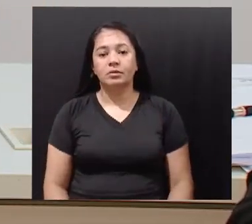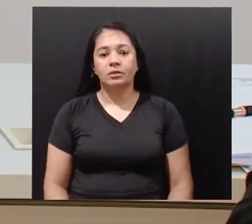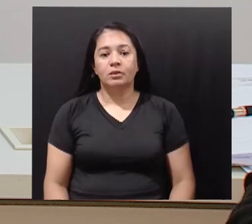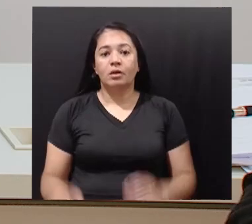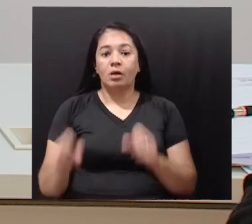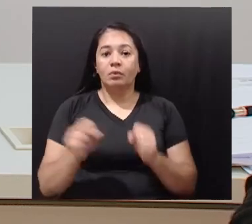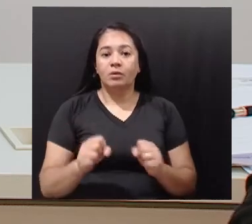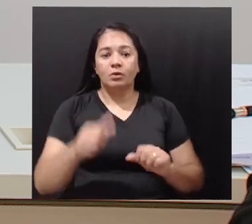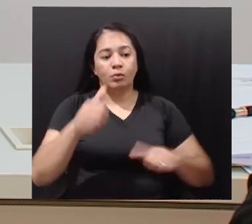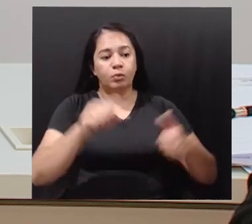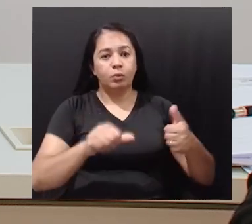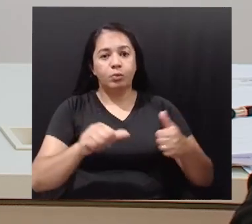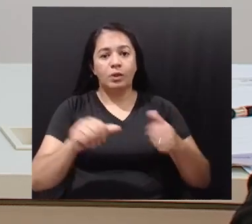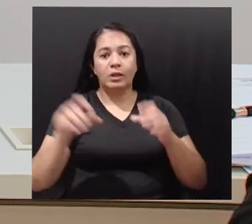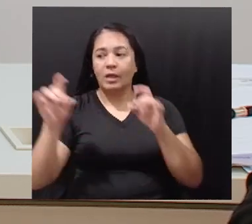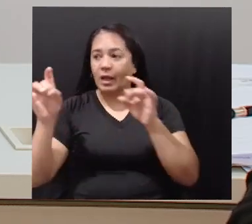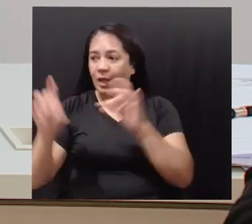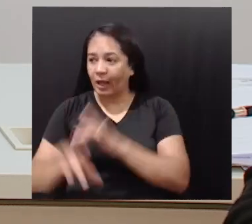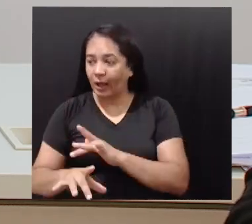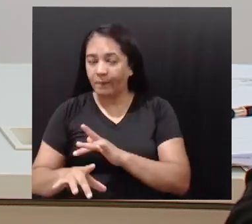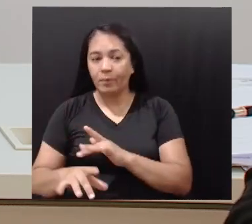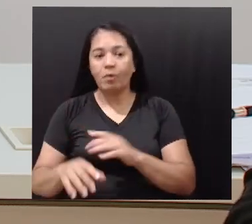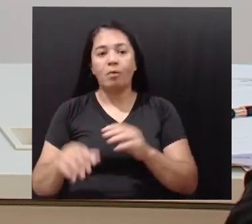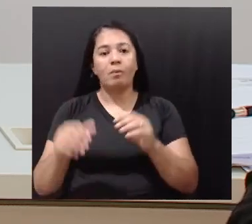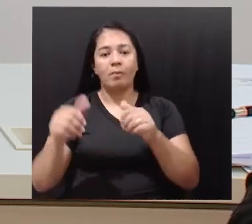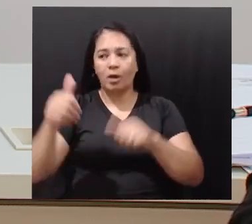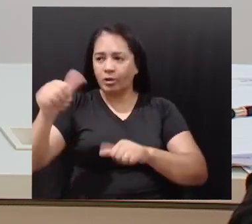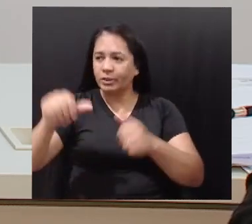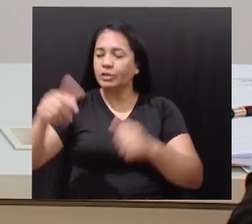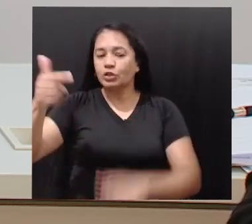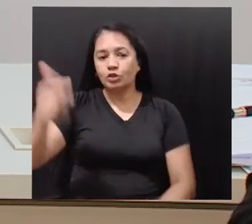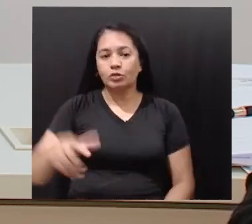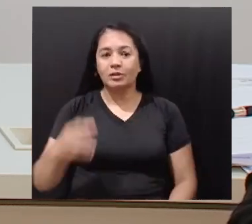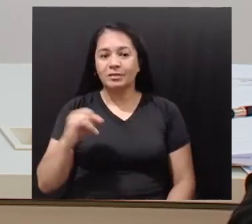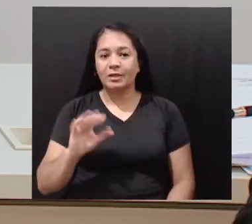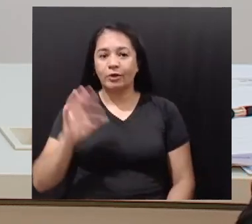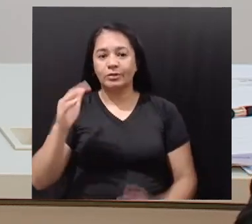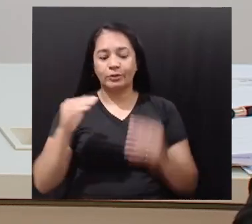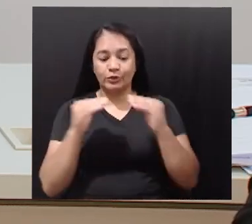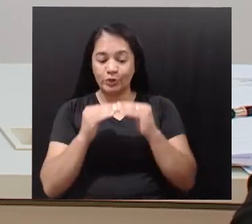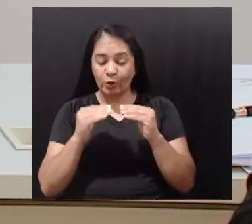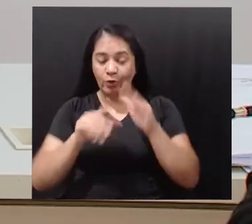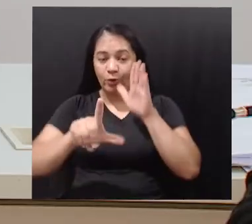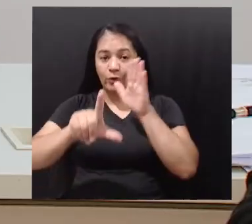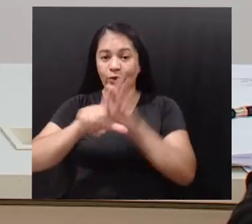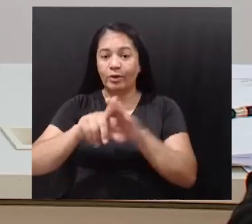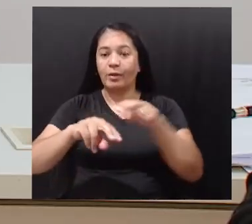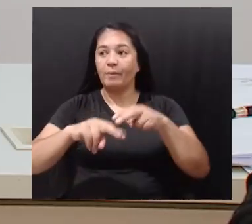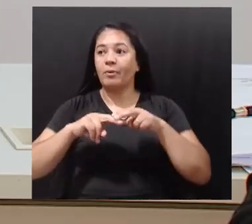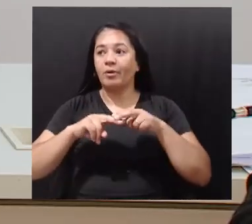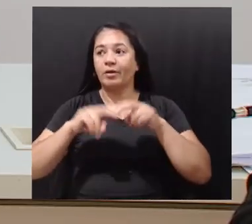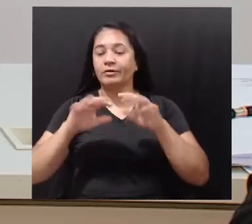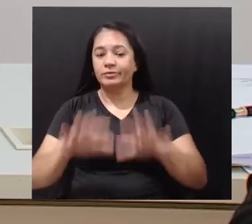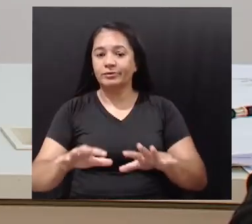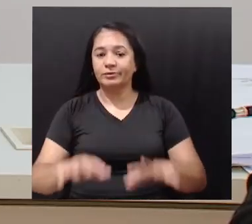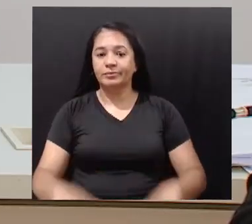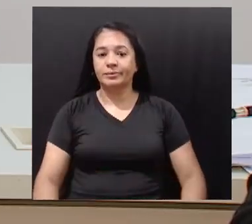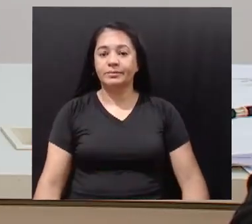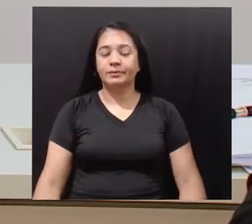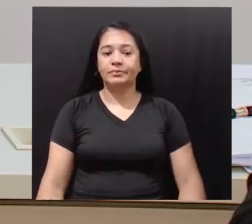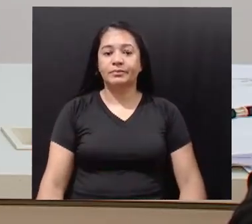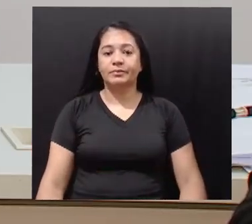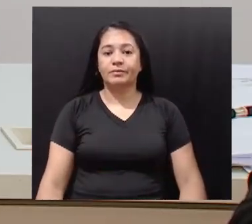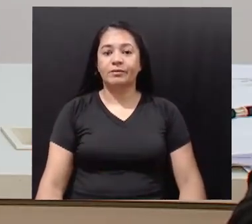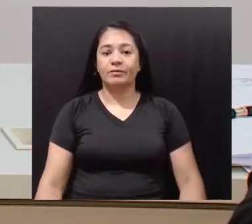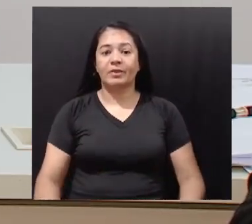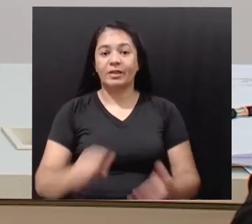o término do processo para saber se tudo que aconteceu ali estava de acordo com a norma. Então, por conta disso, essa atividade encarregada ela